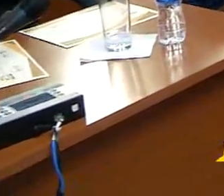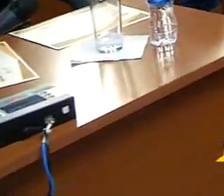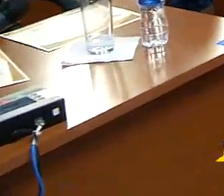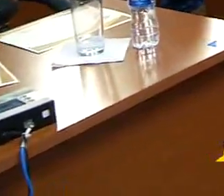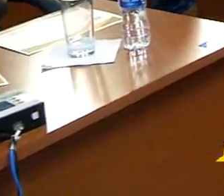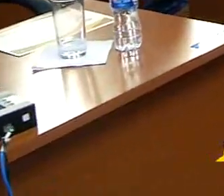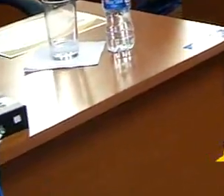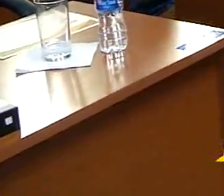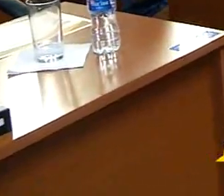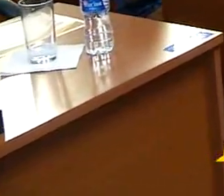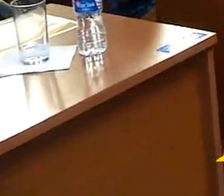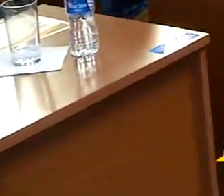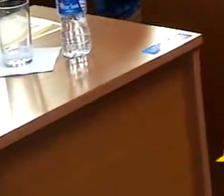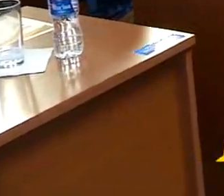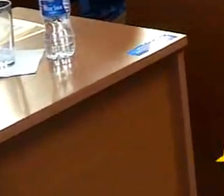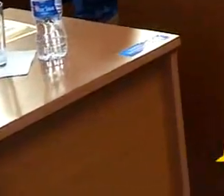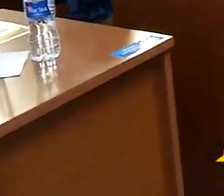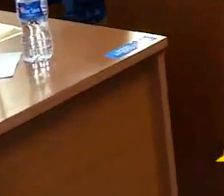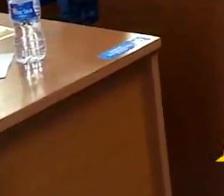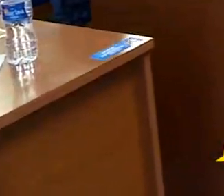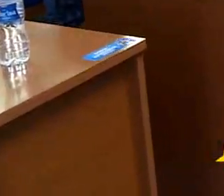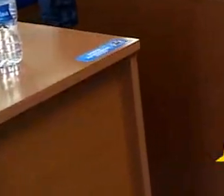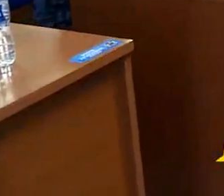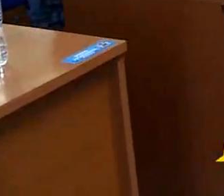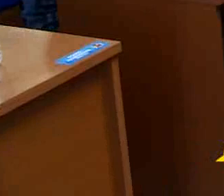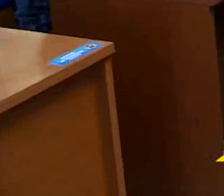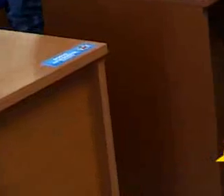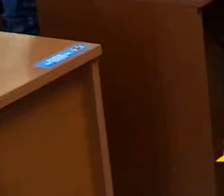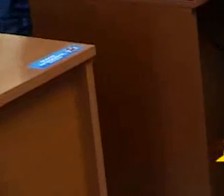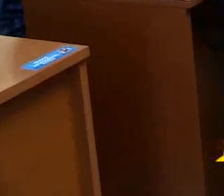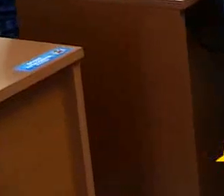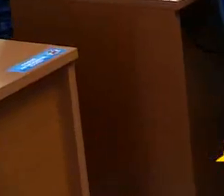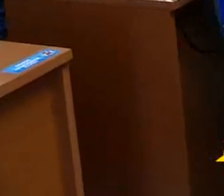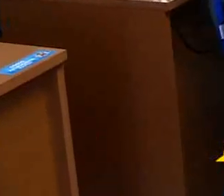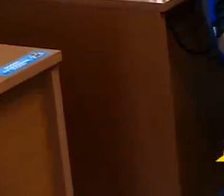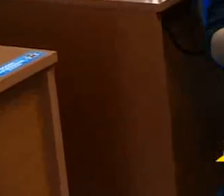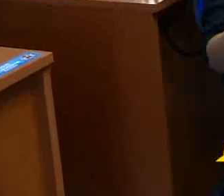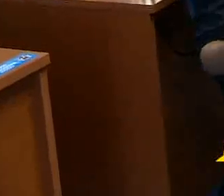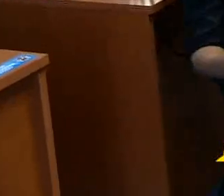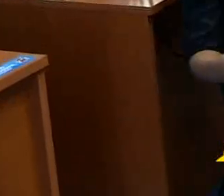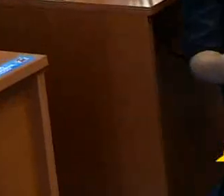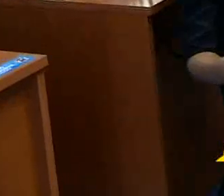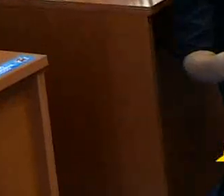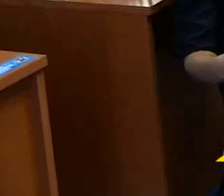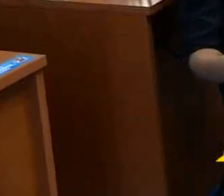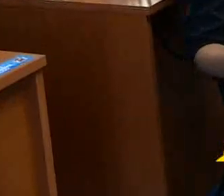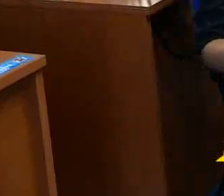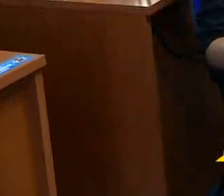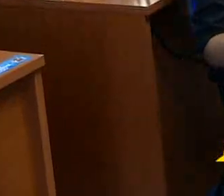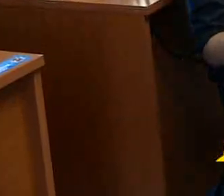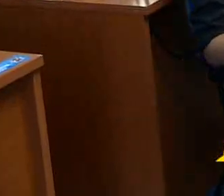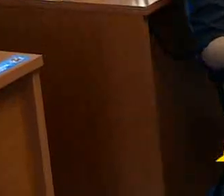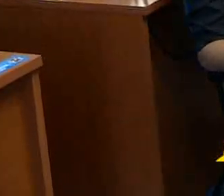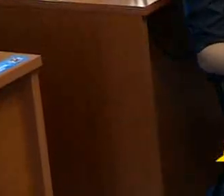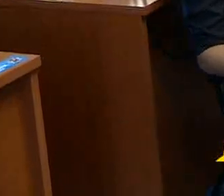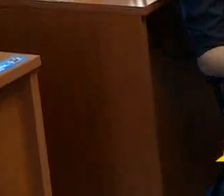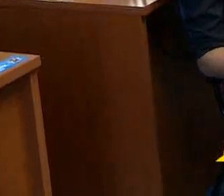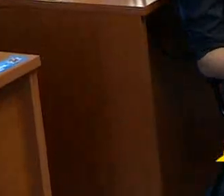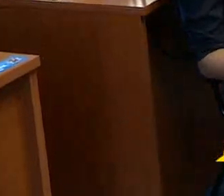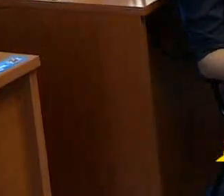Aplaudir Bárbara Pistilla e Arthur Teodoro. Muito obrigado por esse momento.